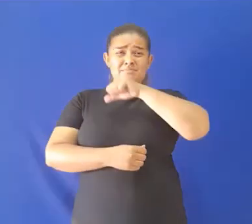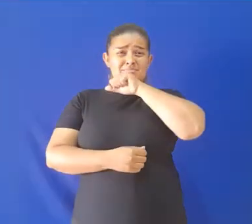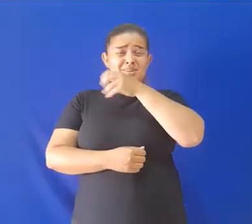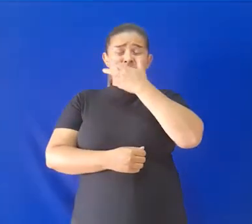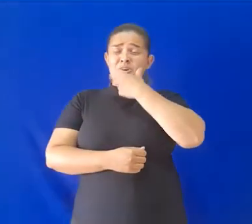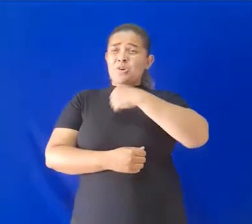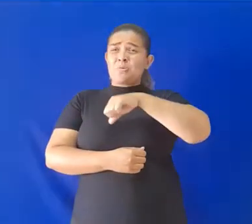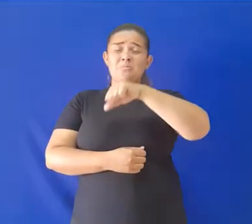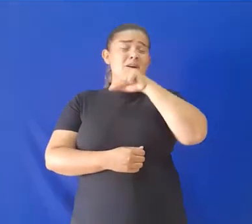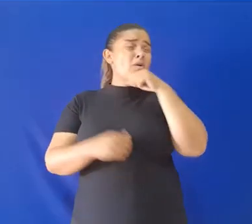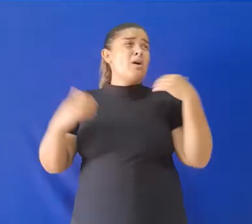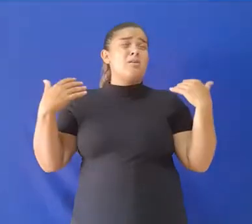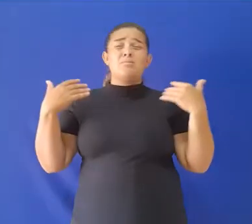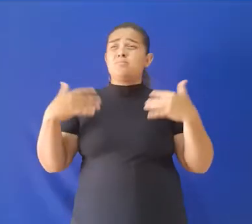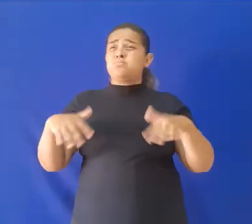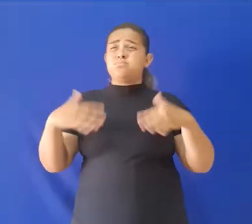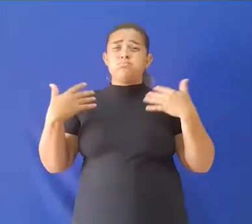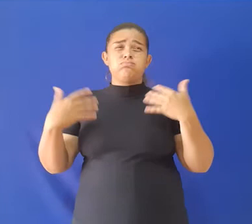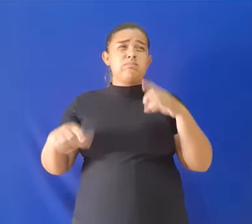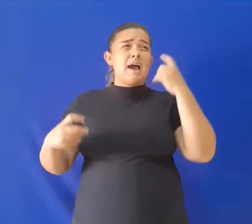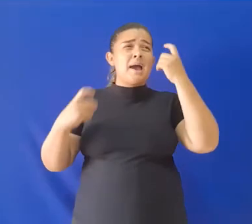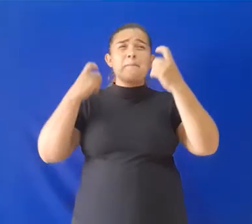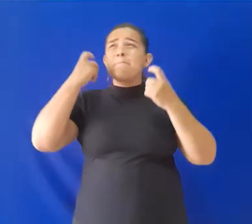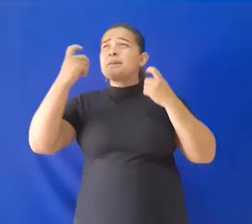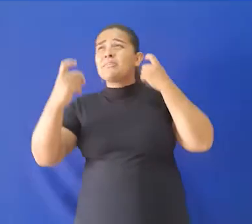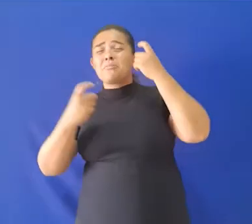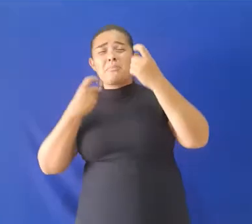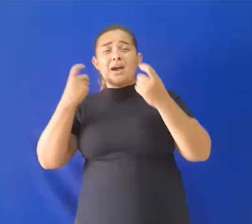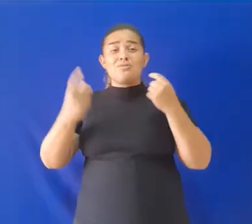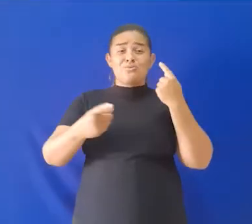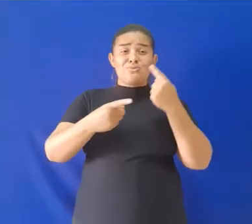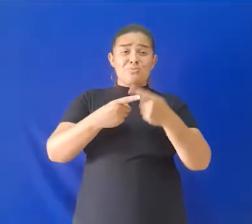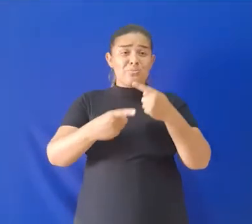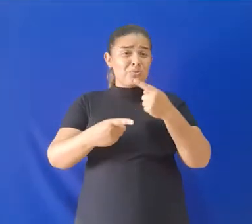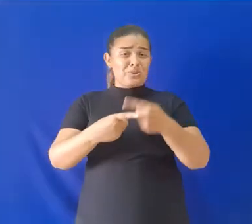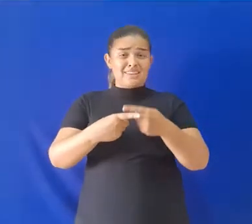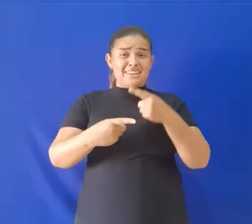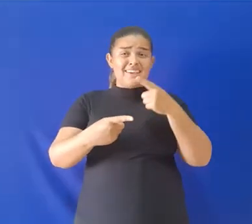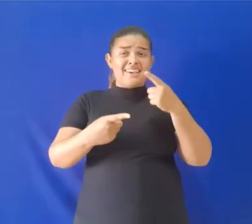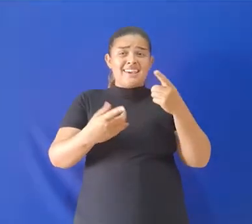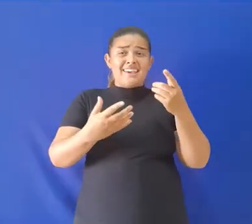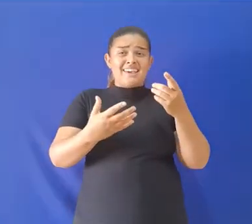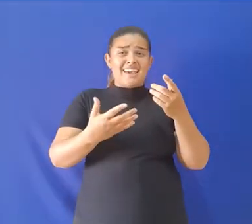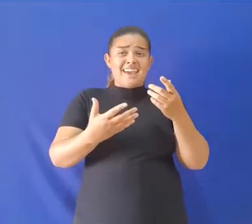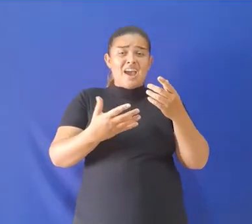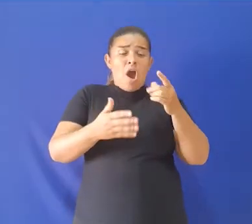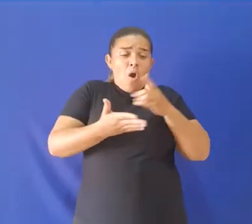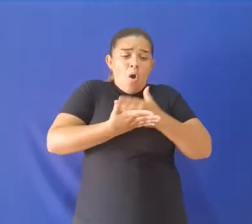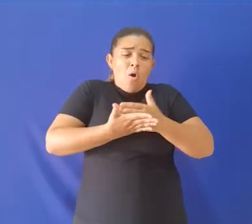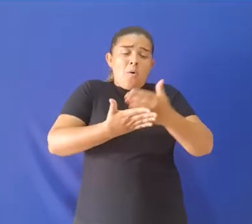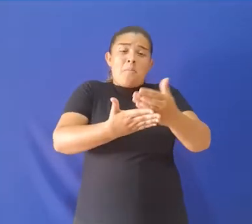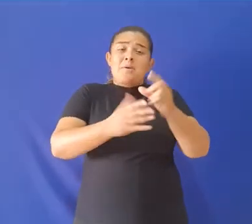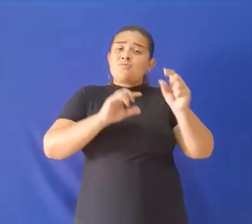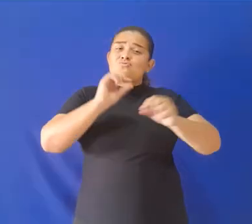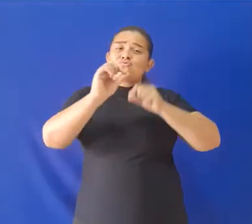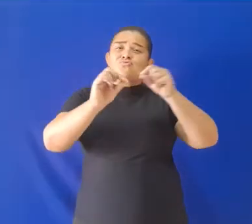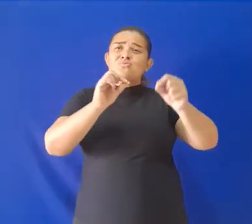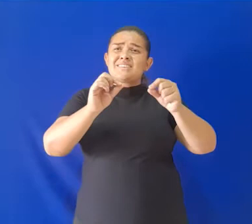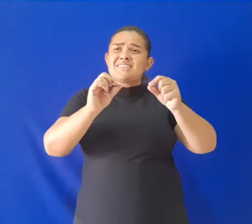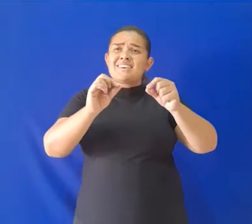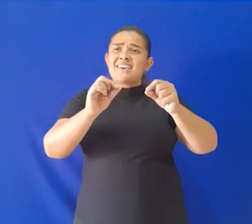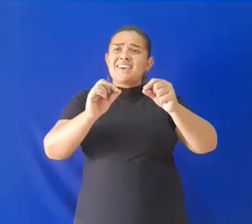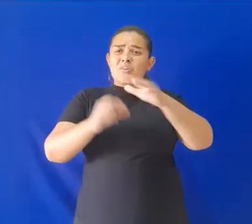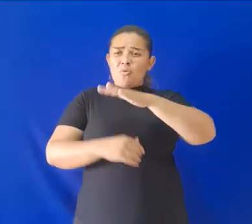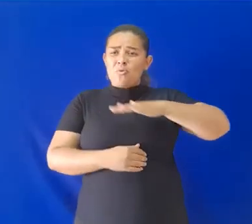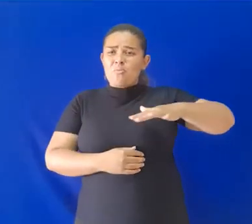chão se abre ali diante do pai e da mãe. Por quê? porque eles ganham uma passagem de atravessamento